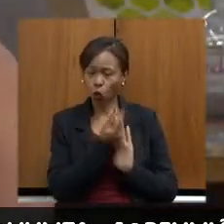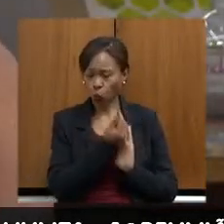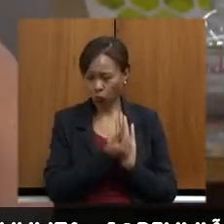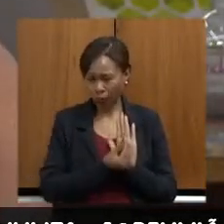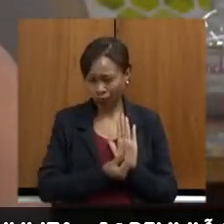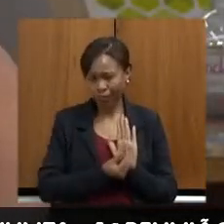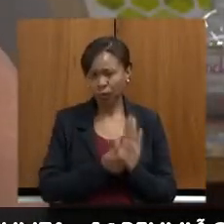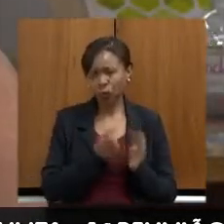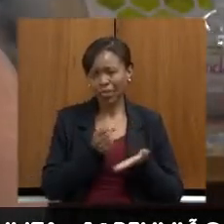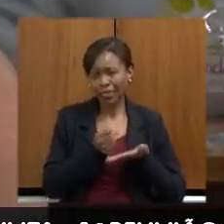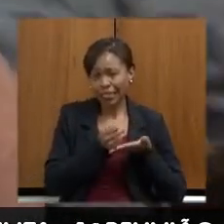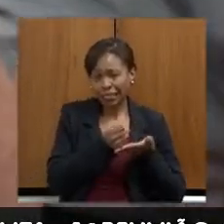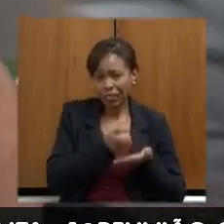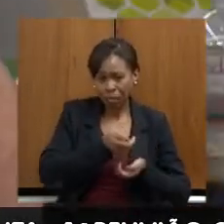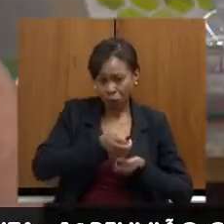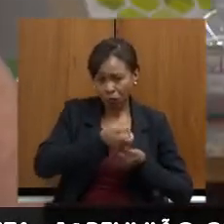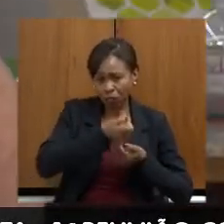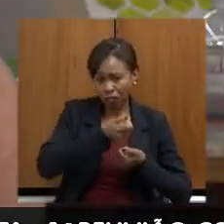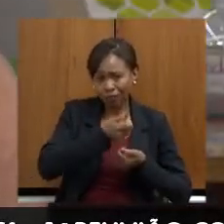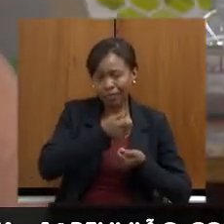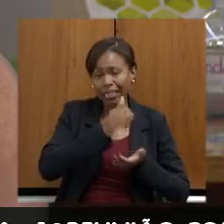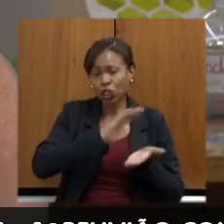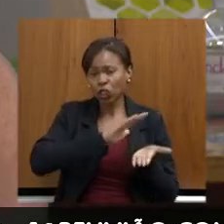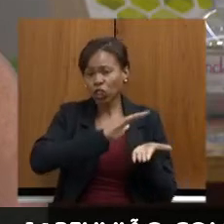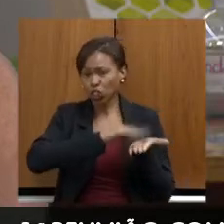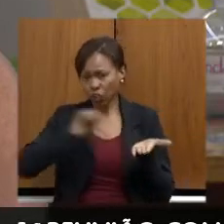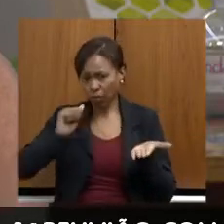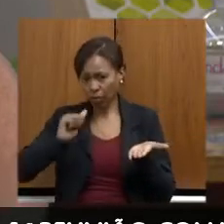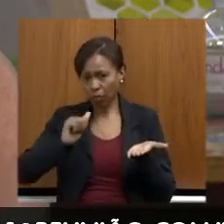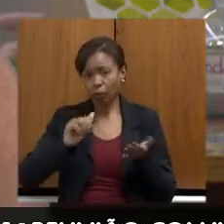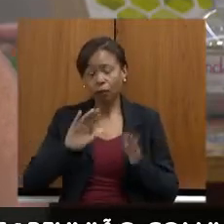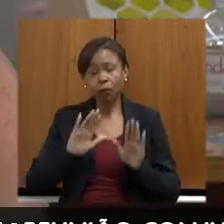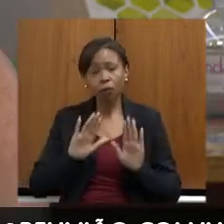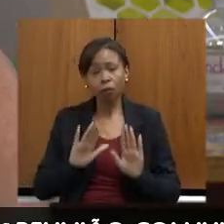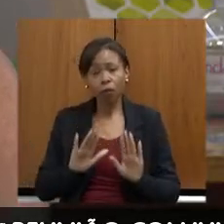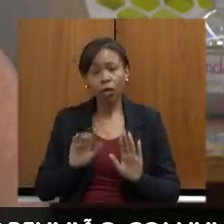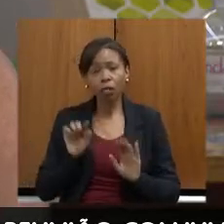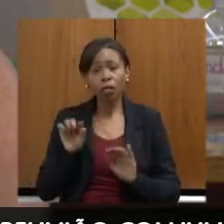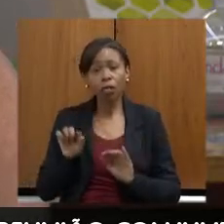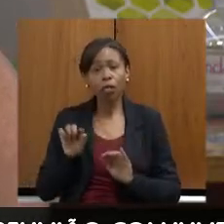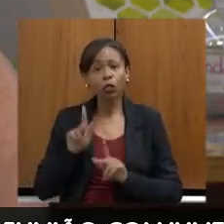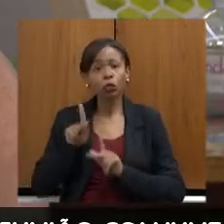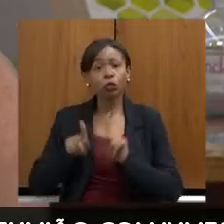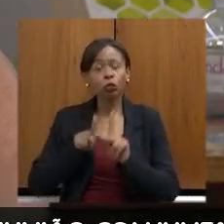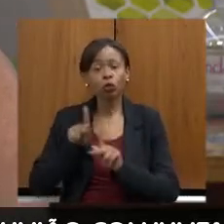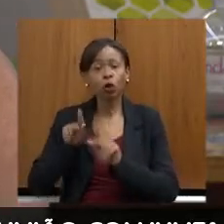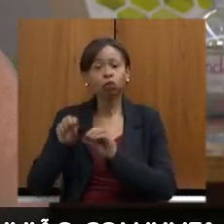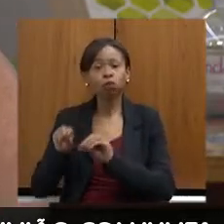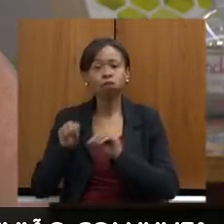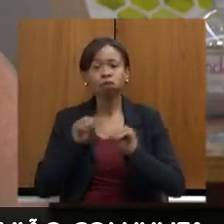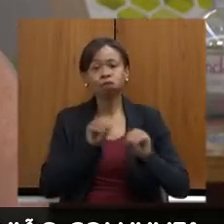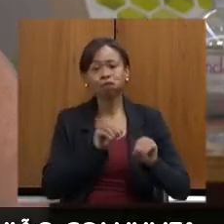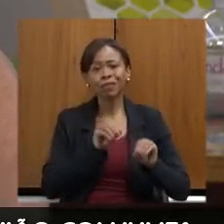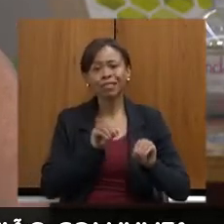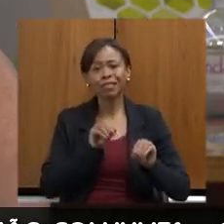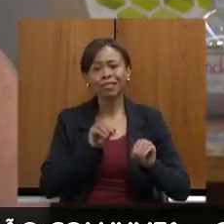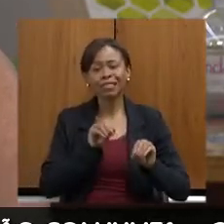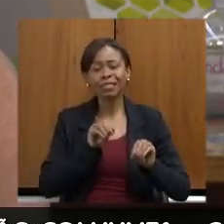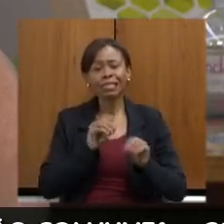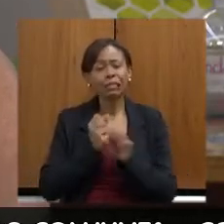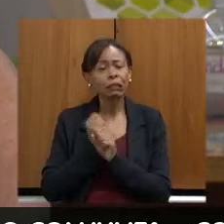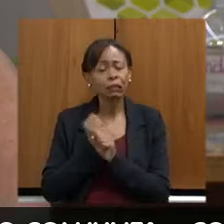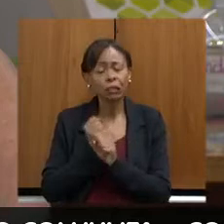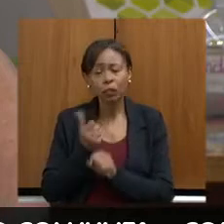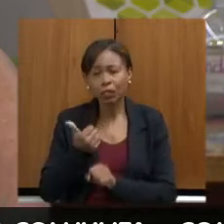gente não tá pagando auxílio mas que essa população Foi realocada depois de 10 12 15 anos morando em